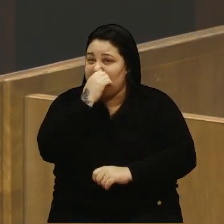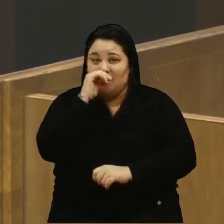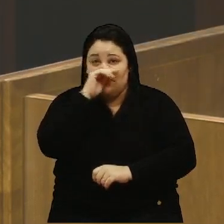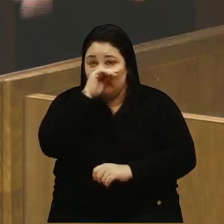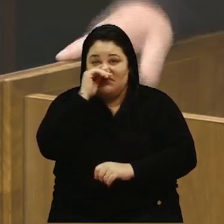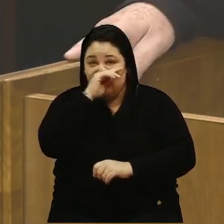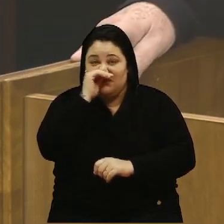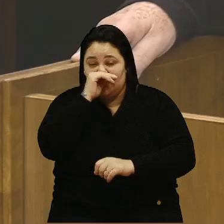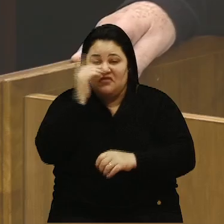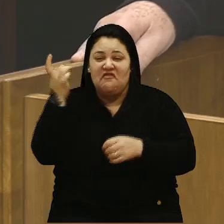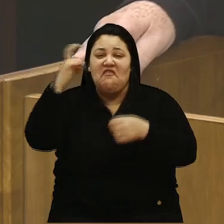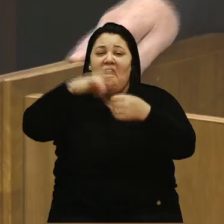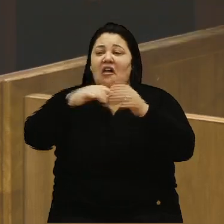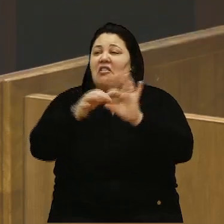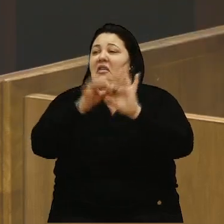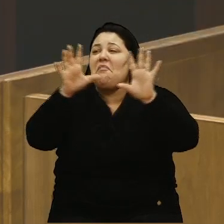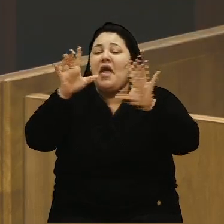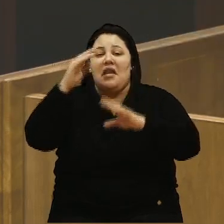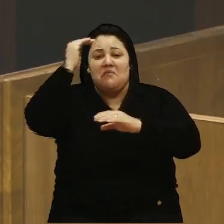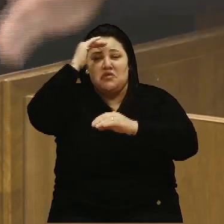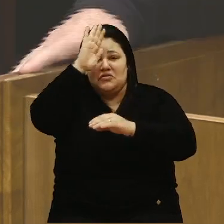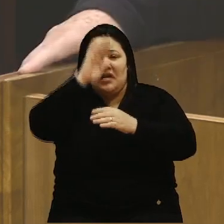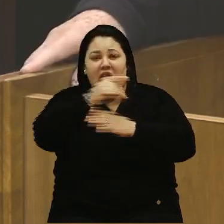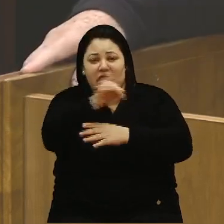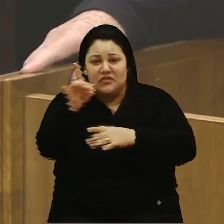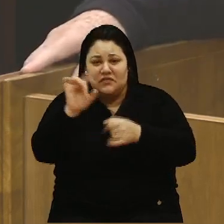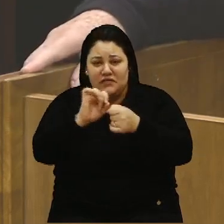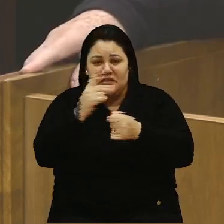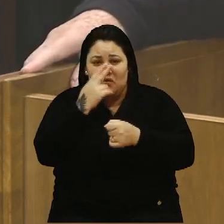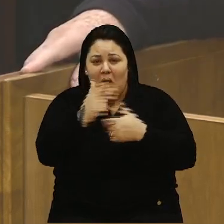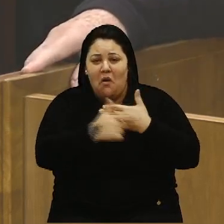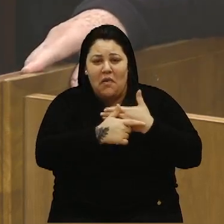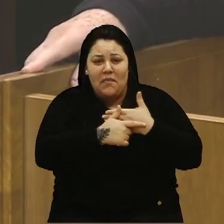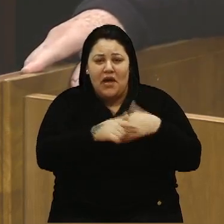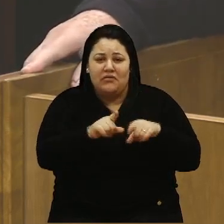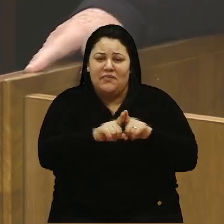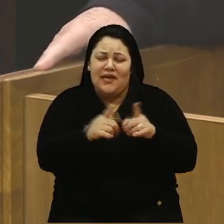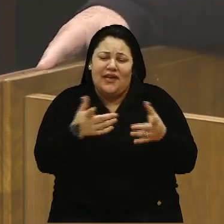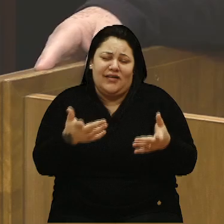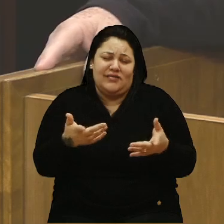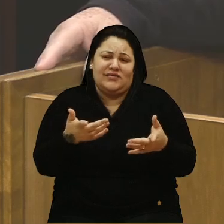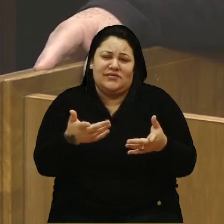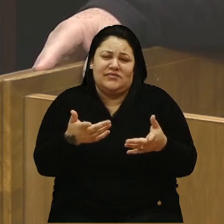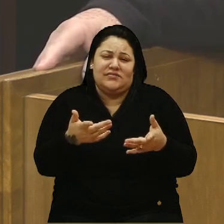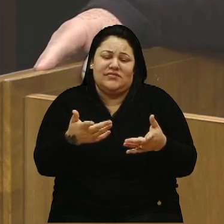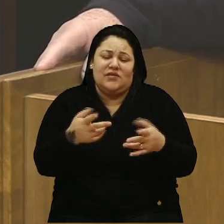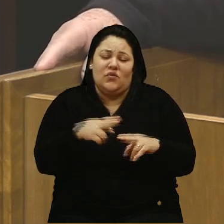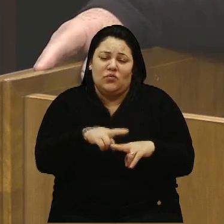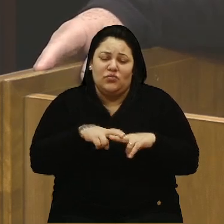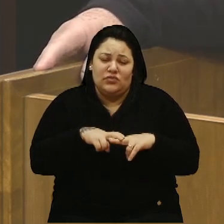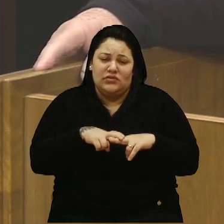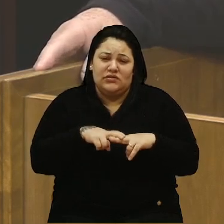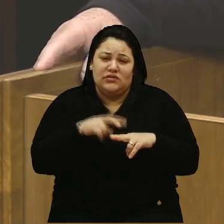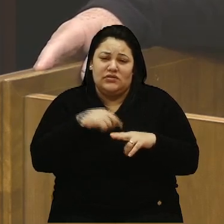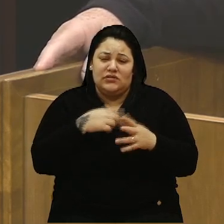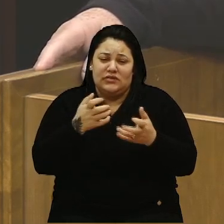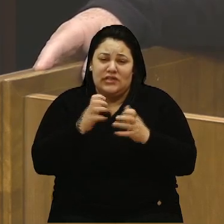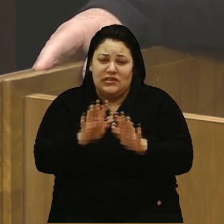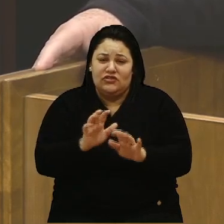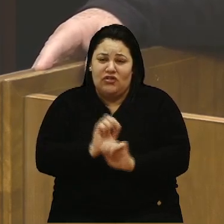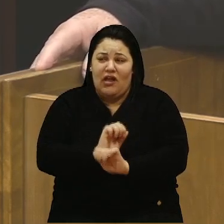solta Bolsonaro. Aí vocês vão fazer o mesmo papel. Tá? Então, nesse sentido, eu gostaria de deixar bem